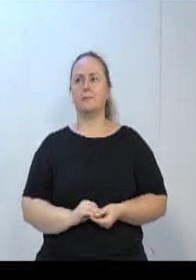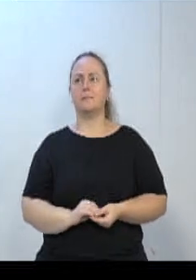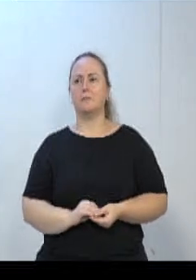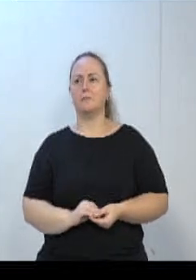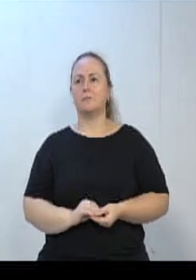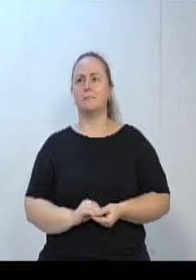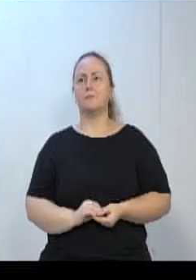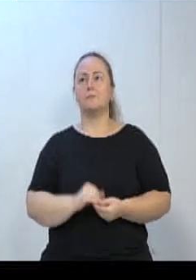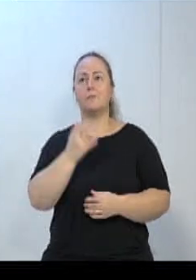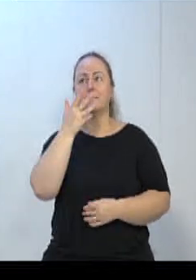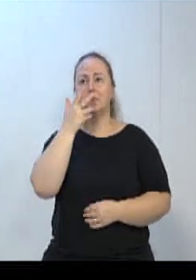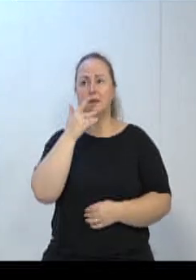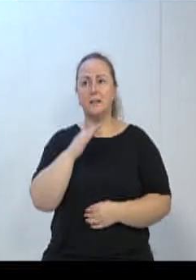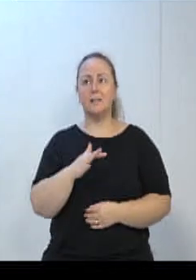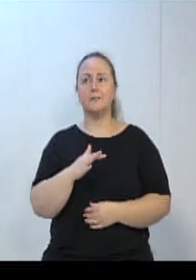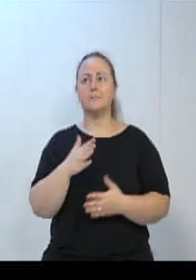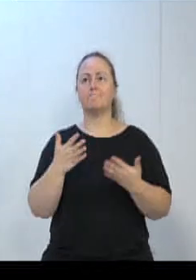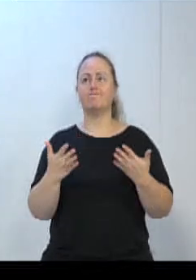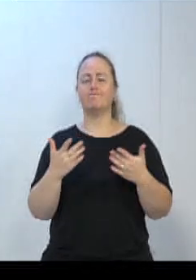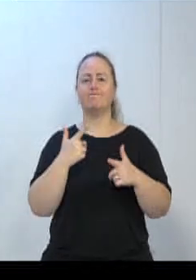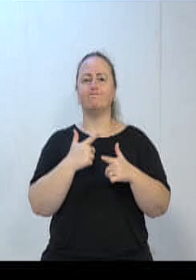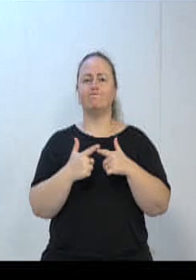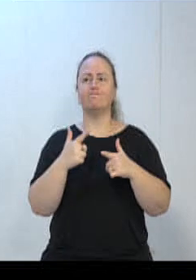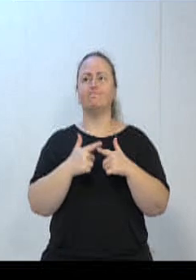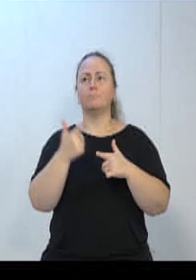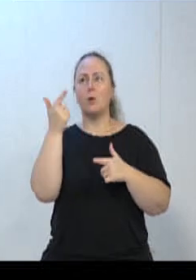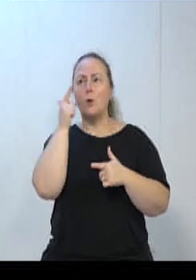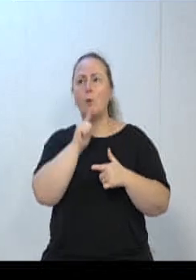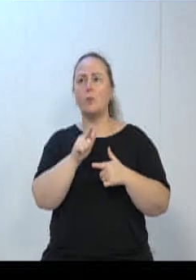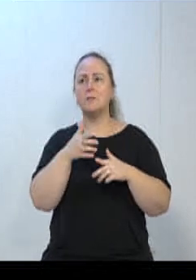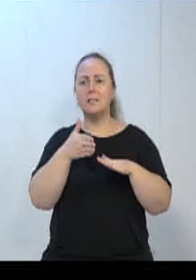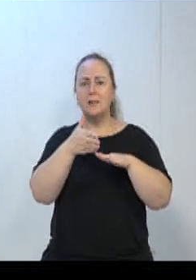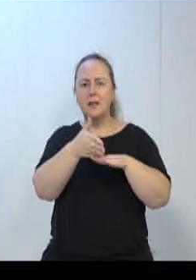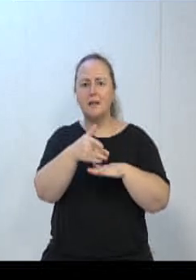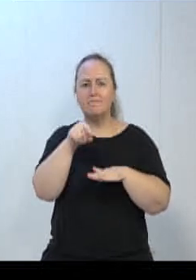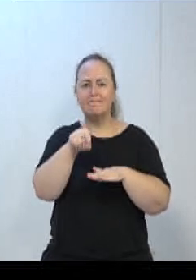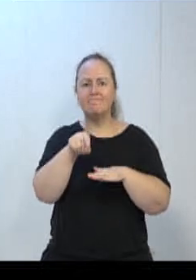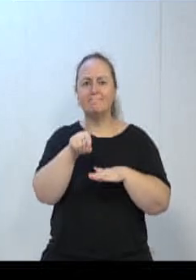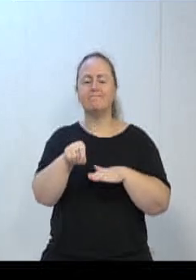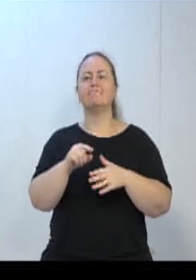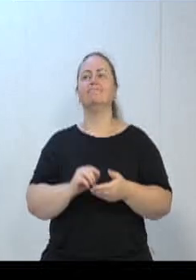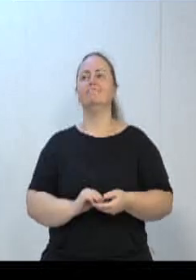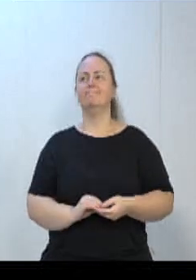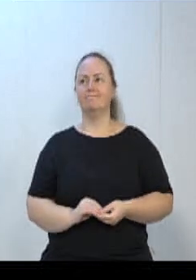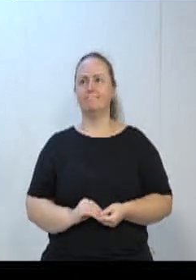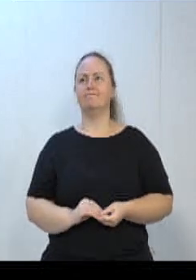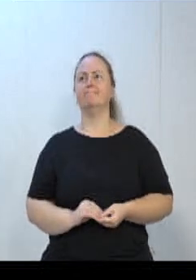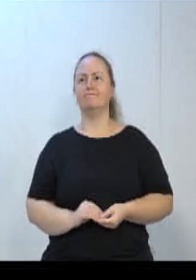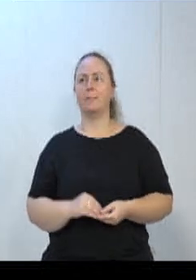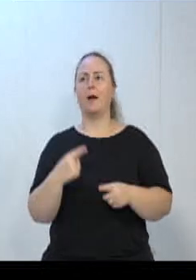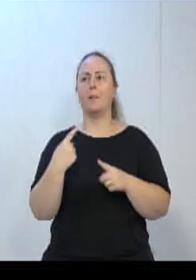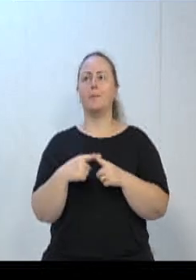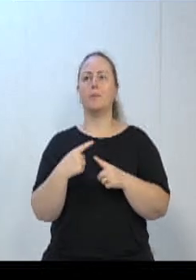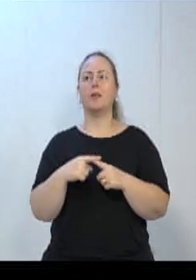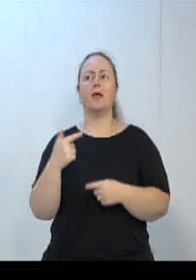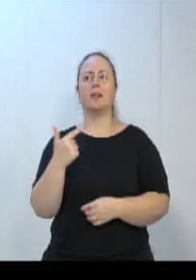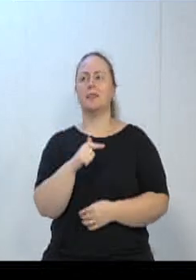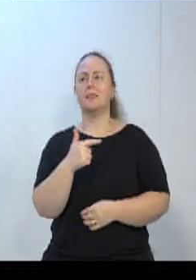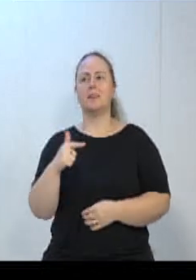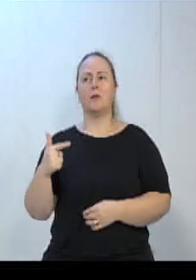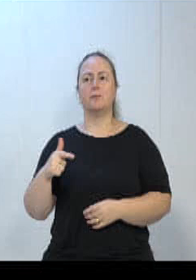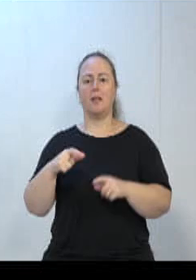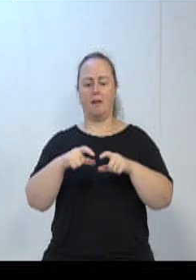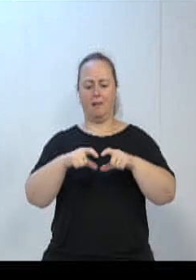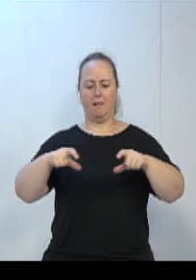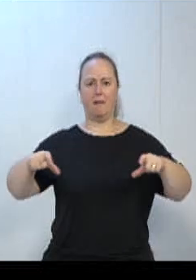um problema seríssimo de poder passar por conta daquele trecho ali não ter calçada. Então,